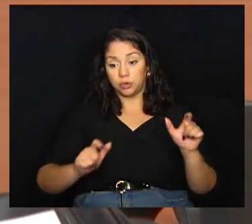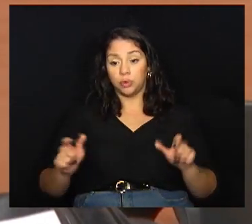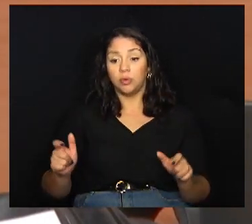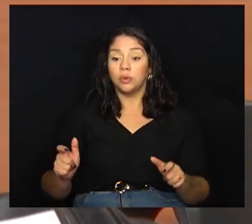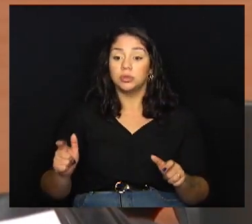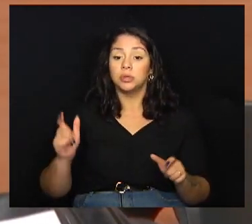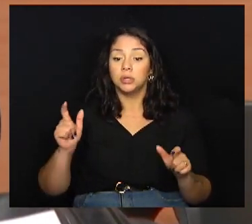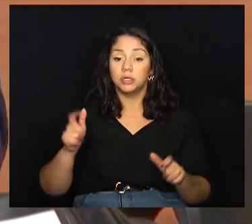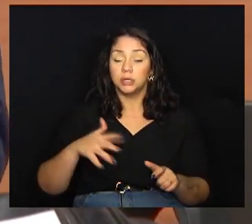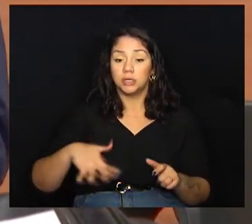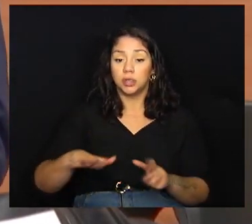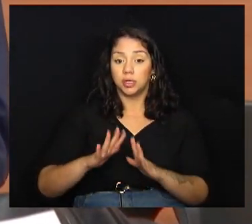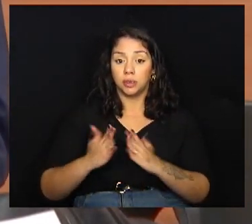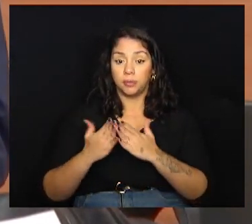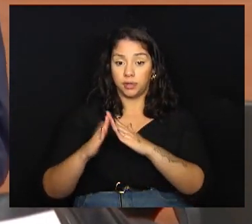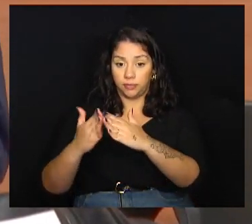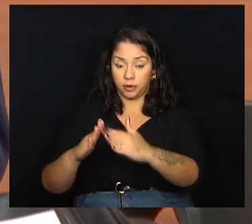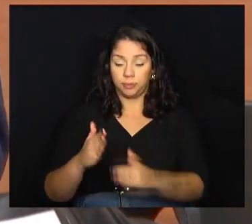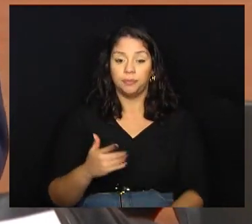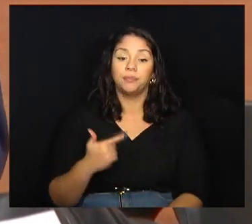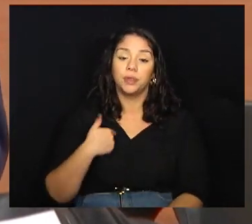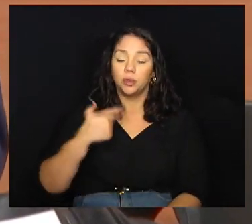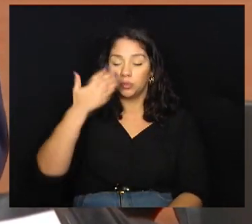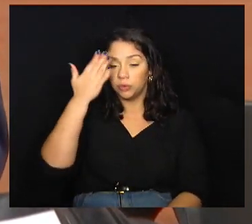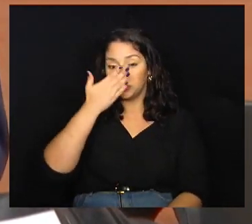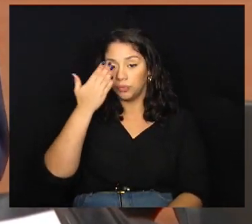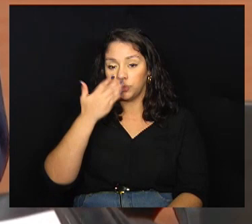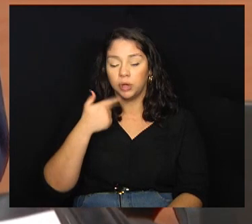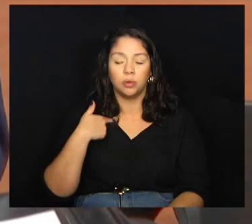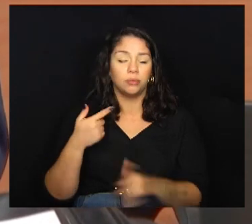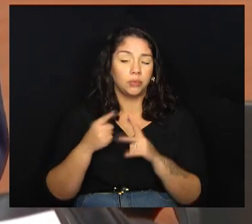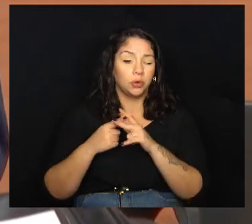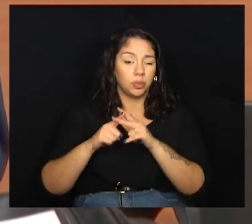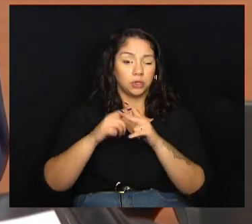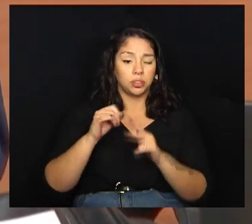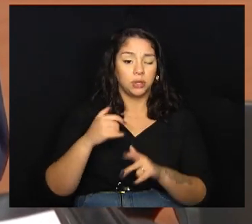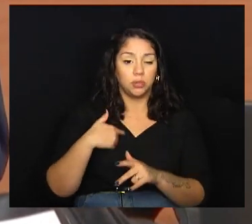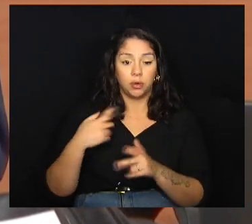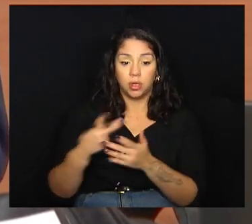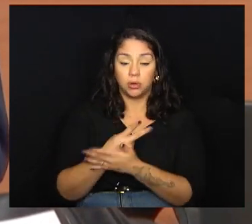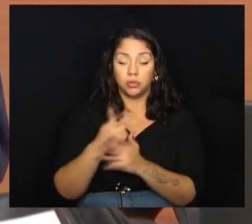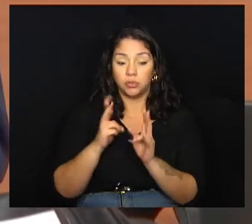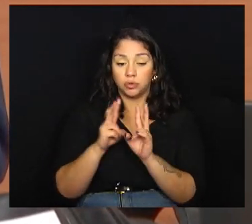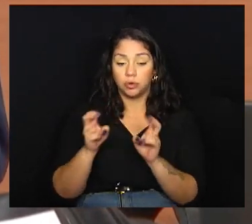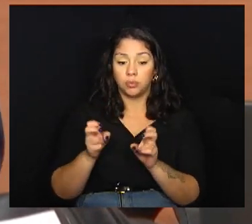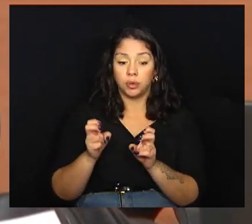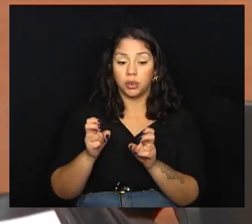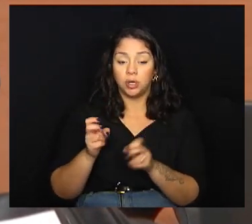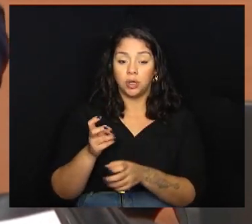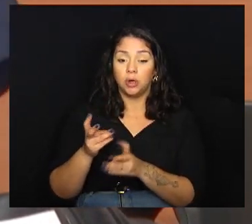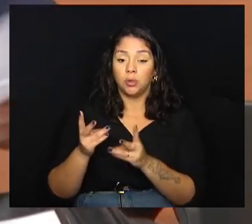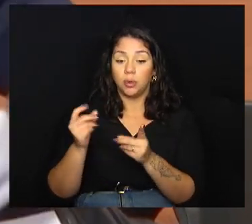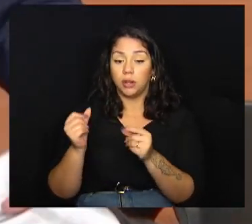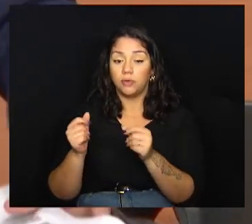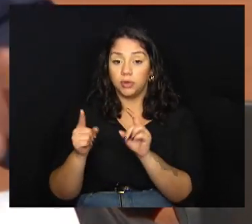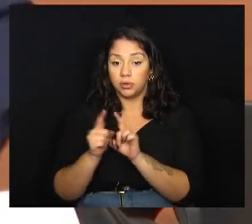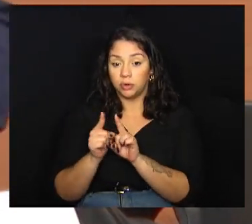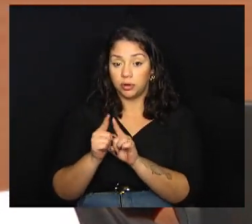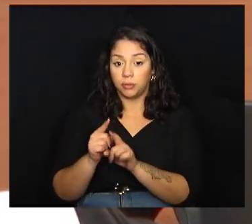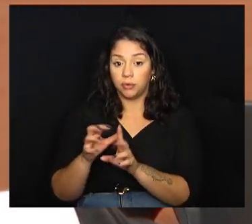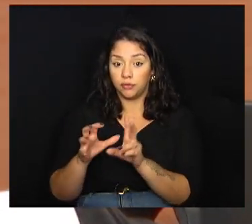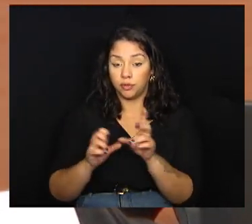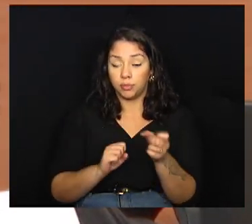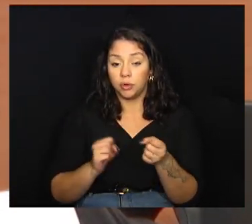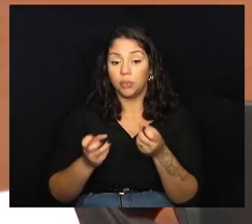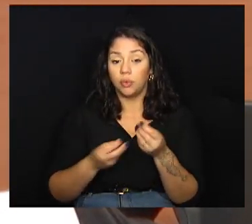na periferia. Eu não vi, me corrija se eu estiver errado, a questão da qualificação e a formação. Como que vocês,